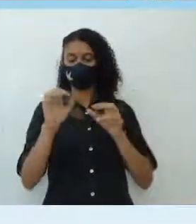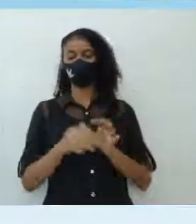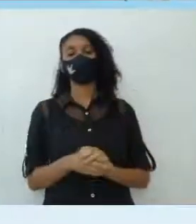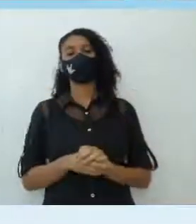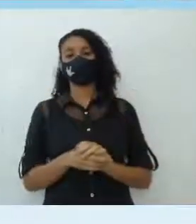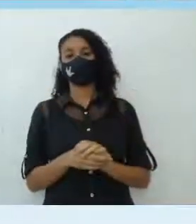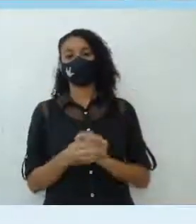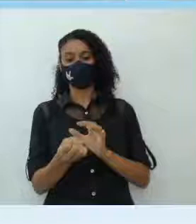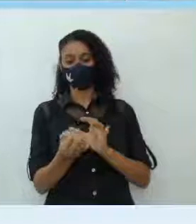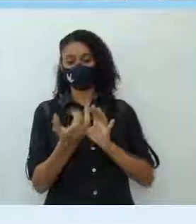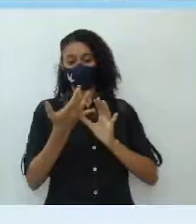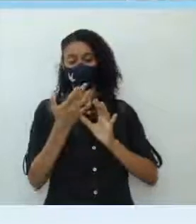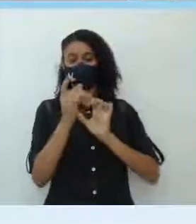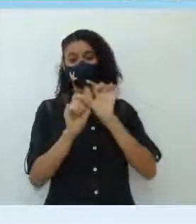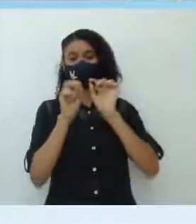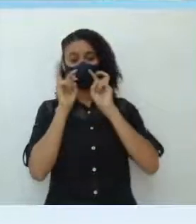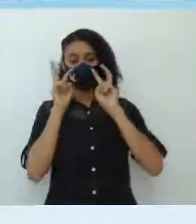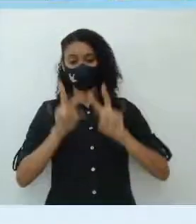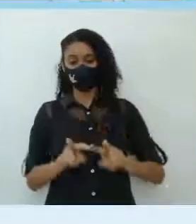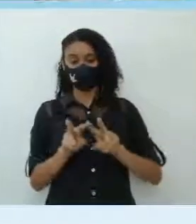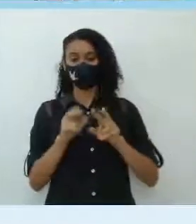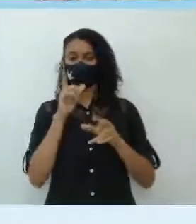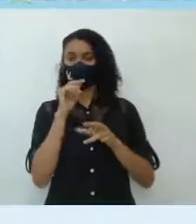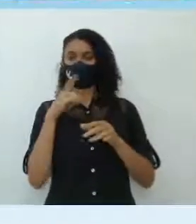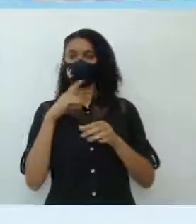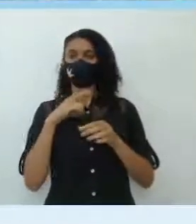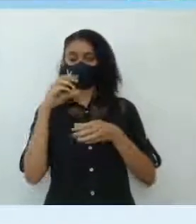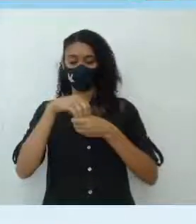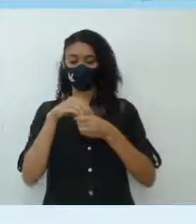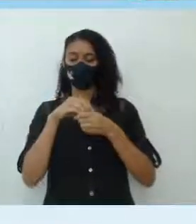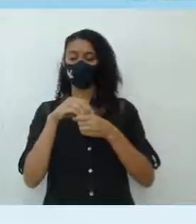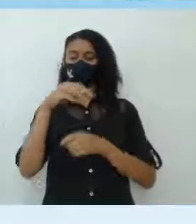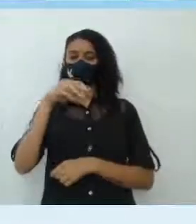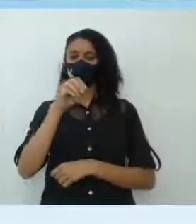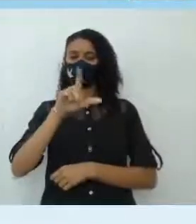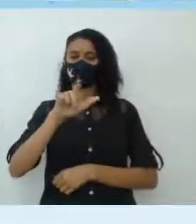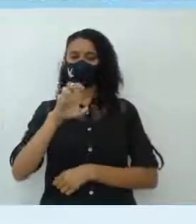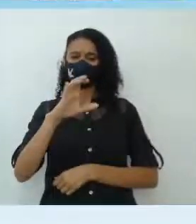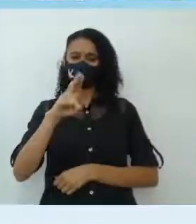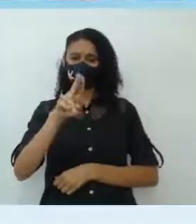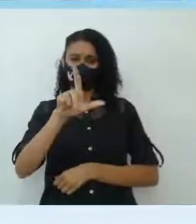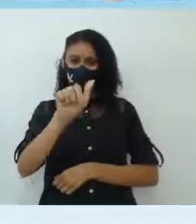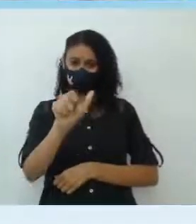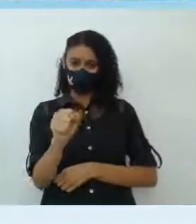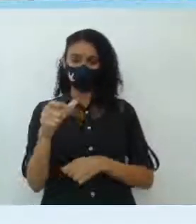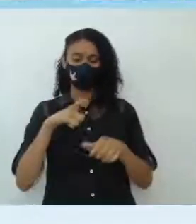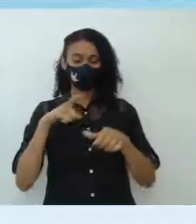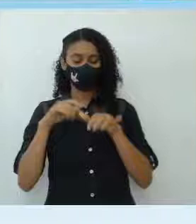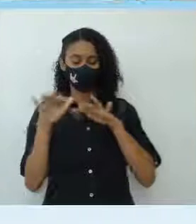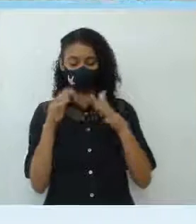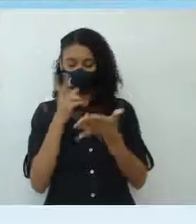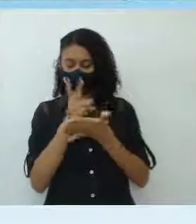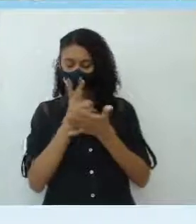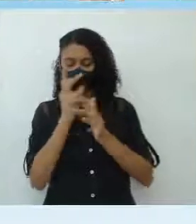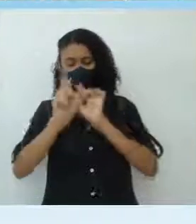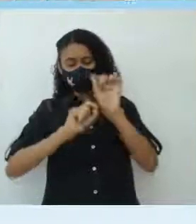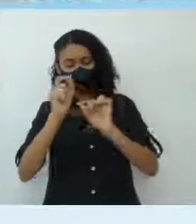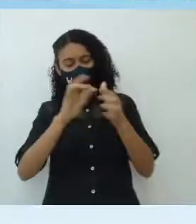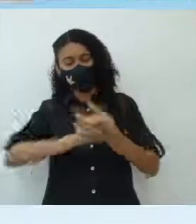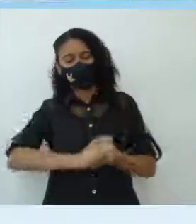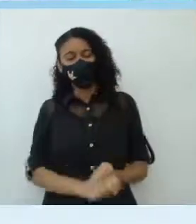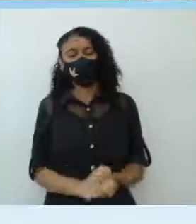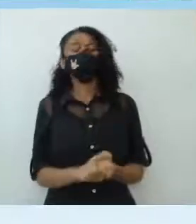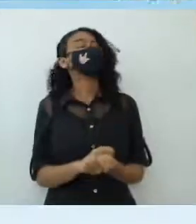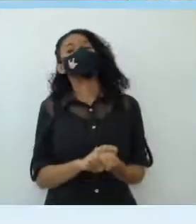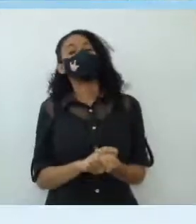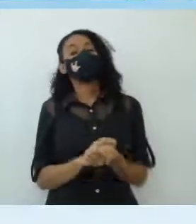vai ver que a água, na verdade, é feita por moléculas que estão em constante movimento. Moléculas estas feitas